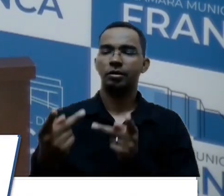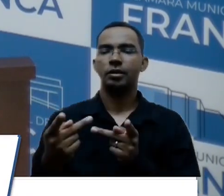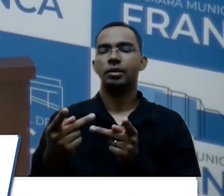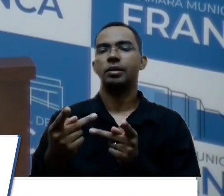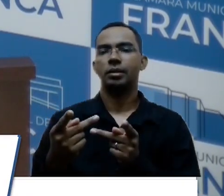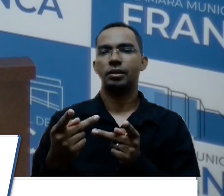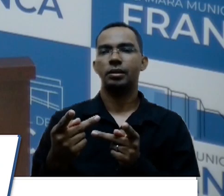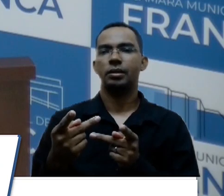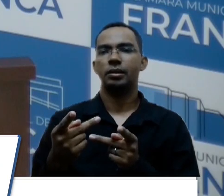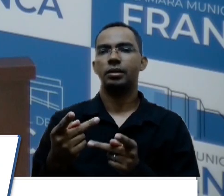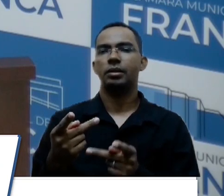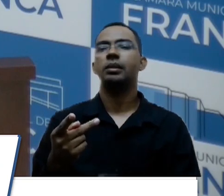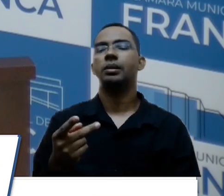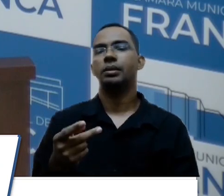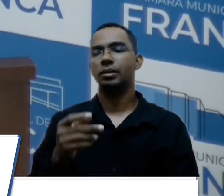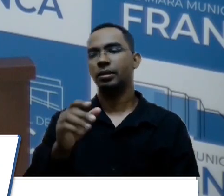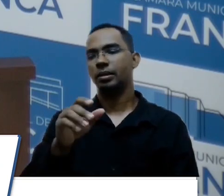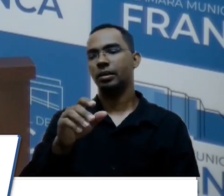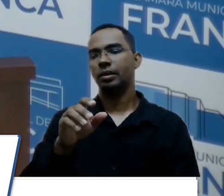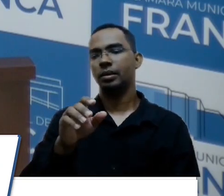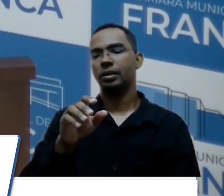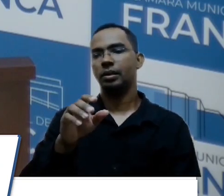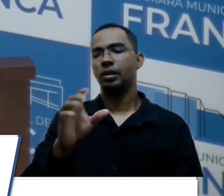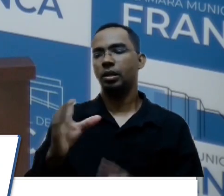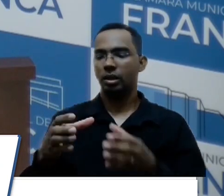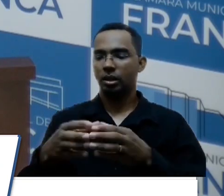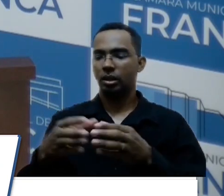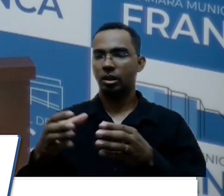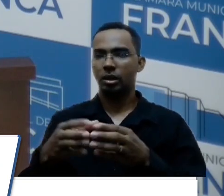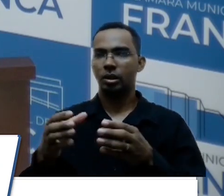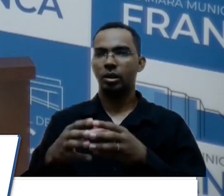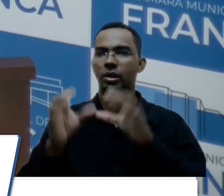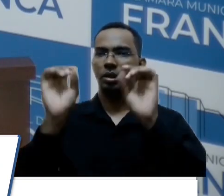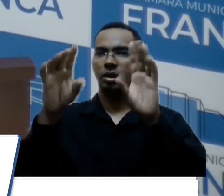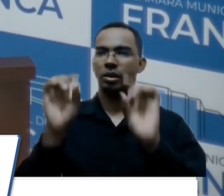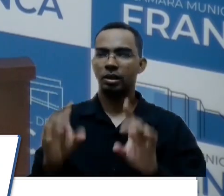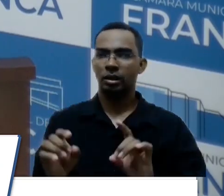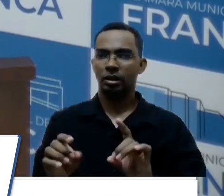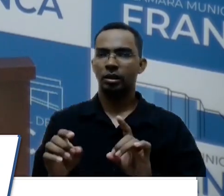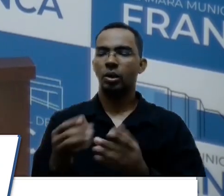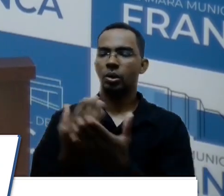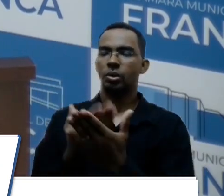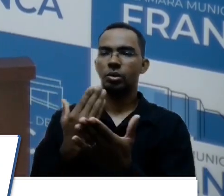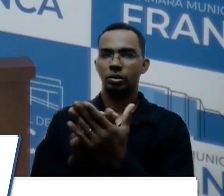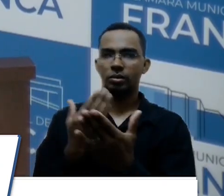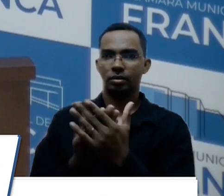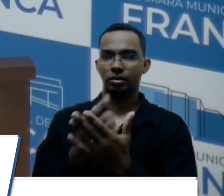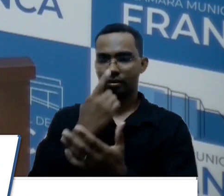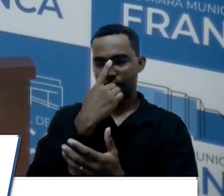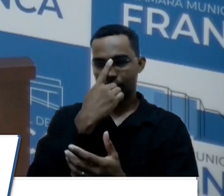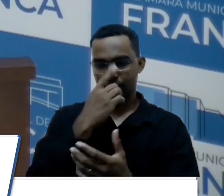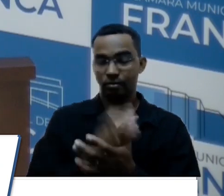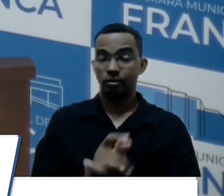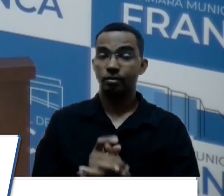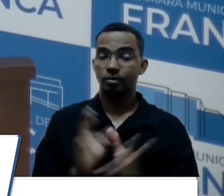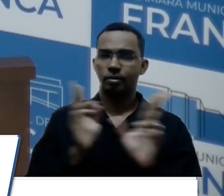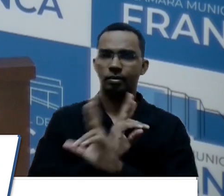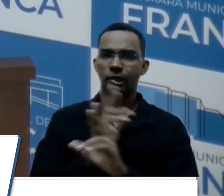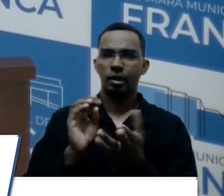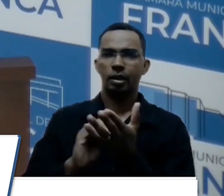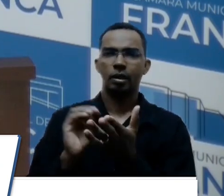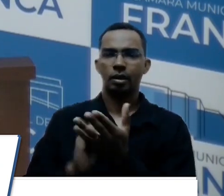CEAR, da Comissão Especial de Estudos, com relação à falta de